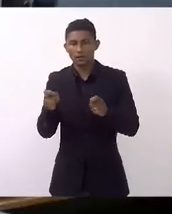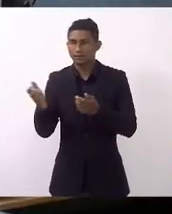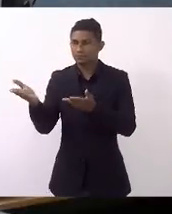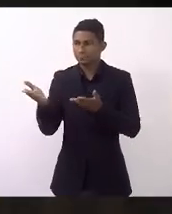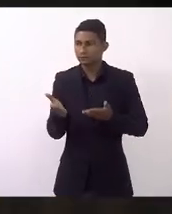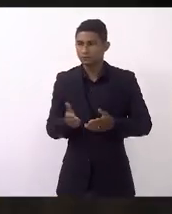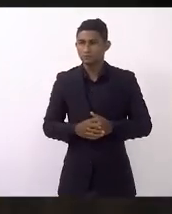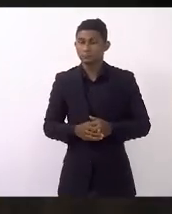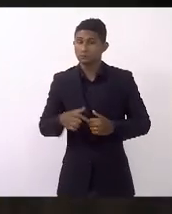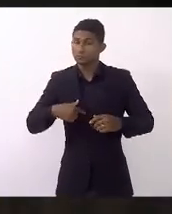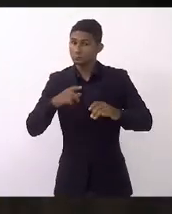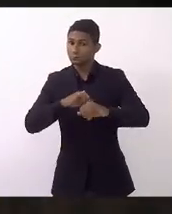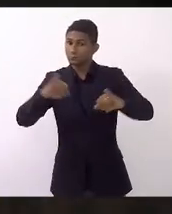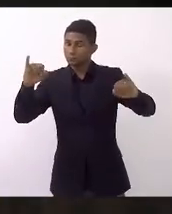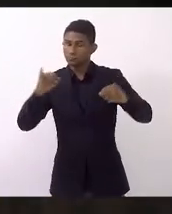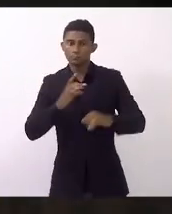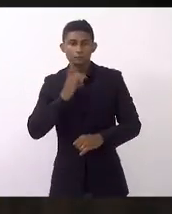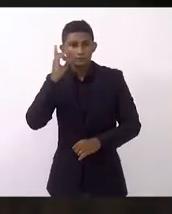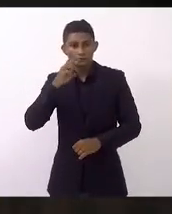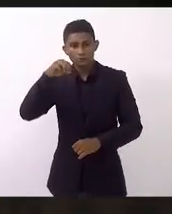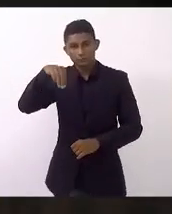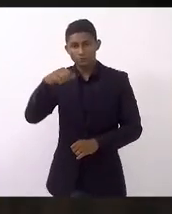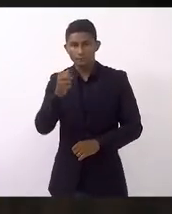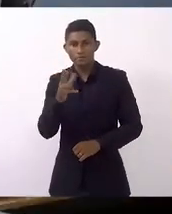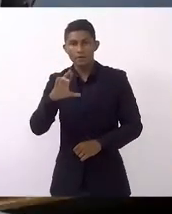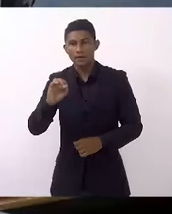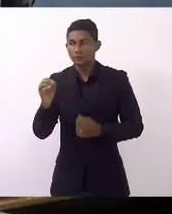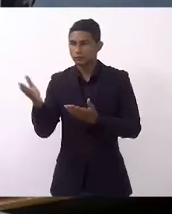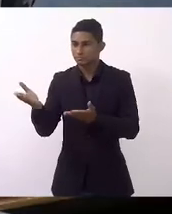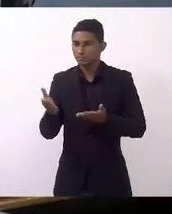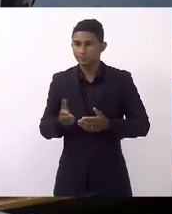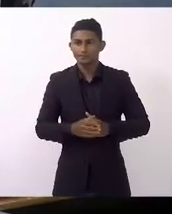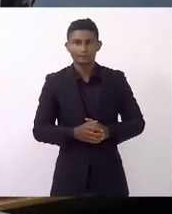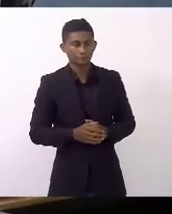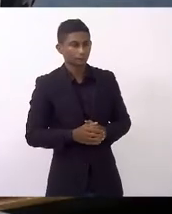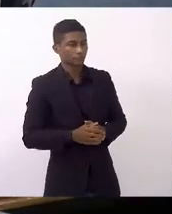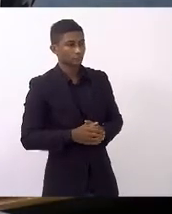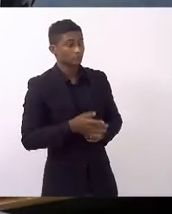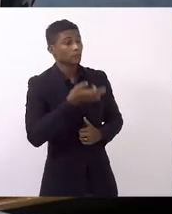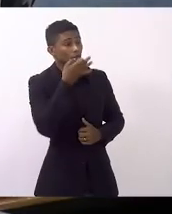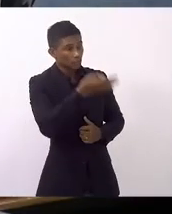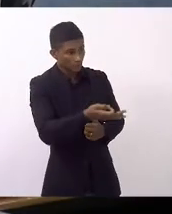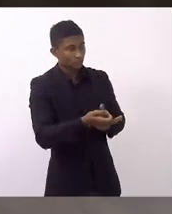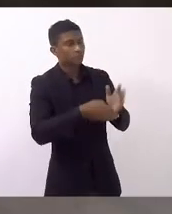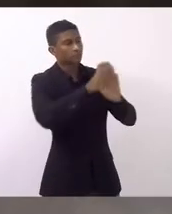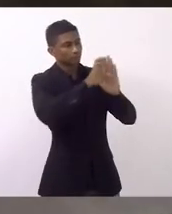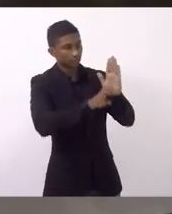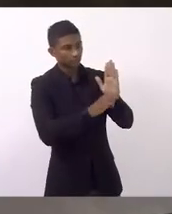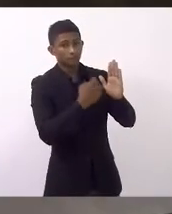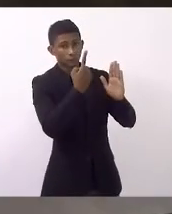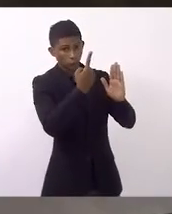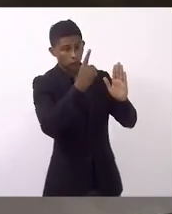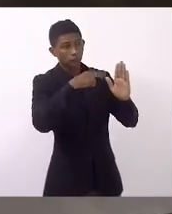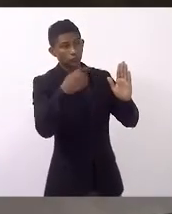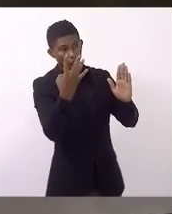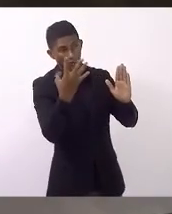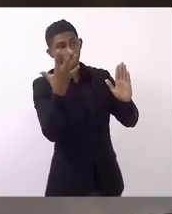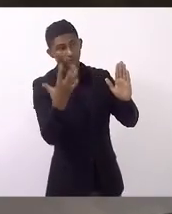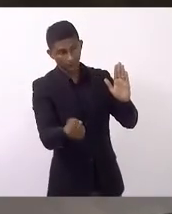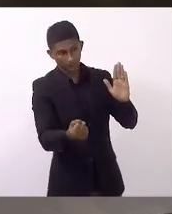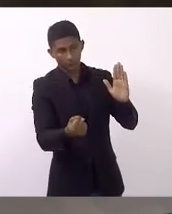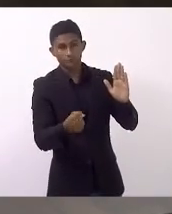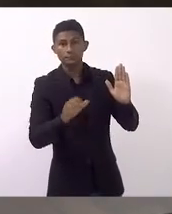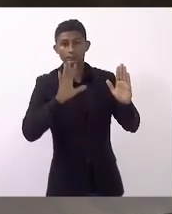Presidente, chama os trabalhos à ordem, deputado Márcio Pacheco. Senhor presidente, o parecer é favorável à emenda 1 e emenda 4.